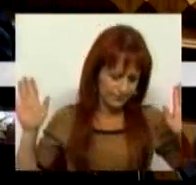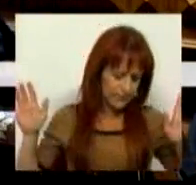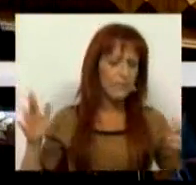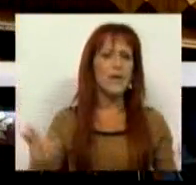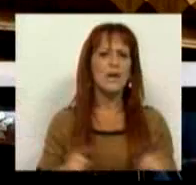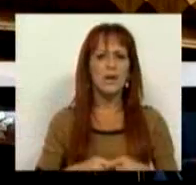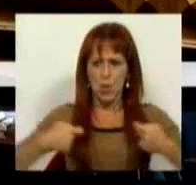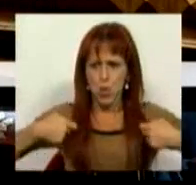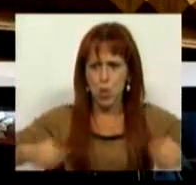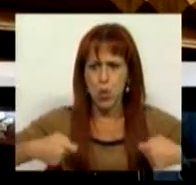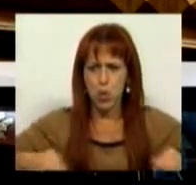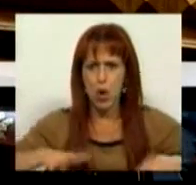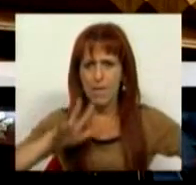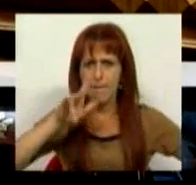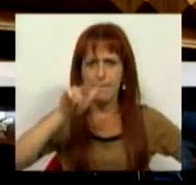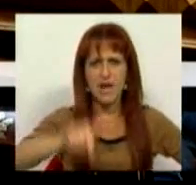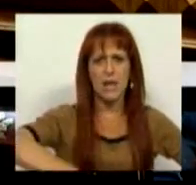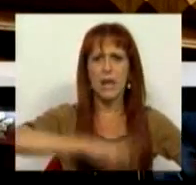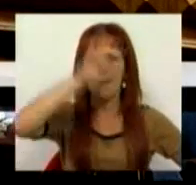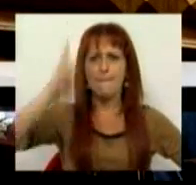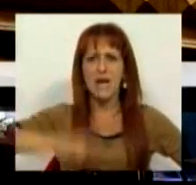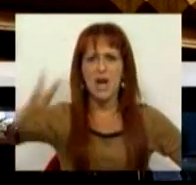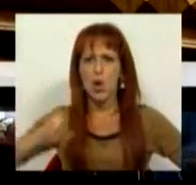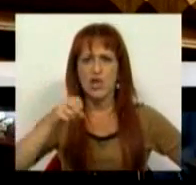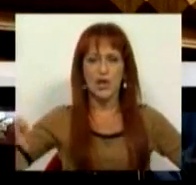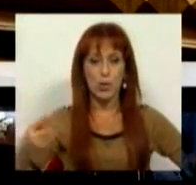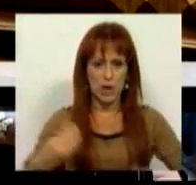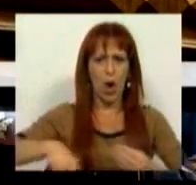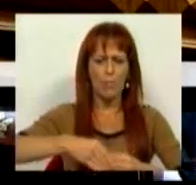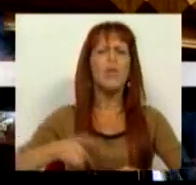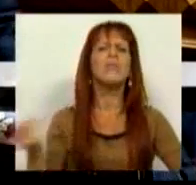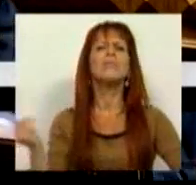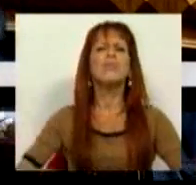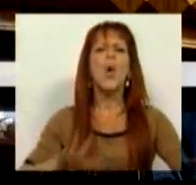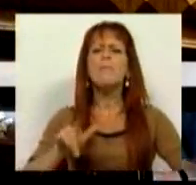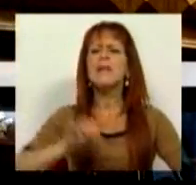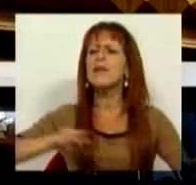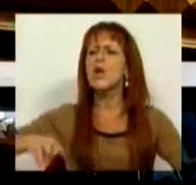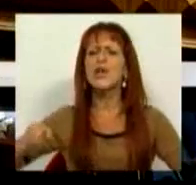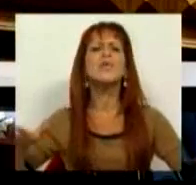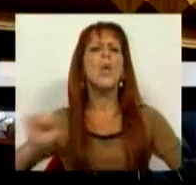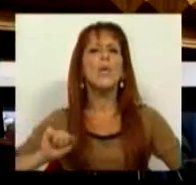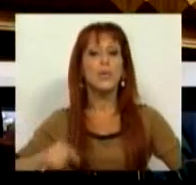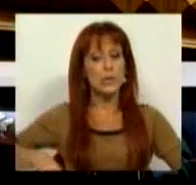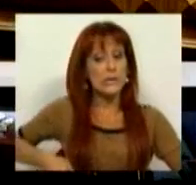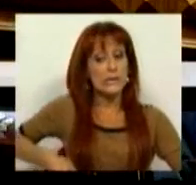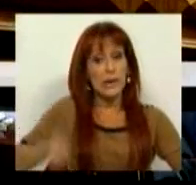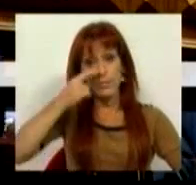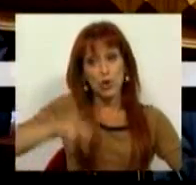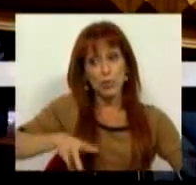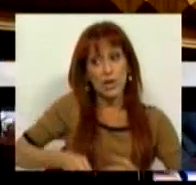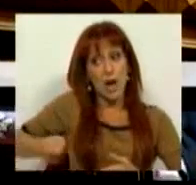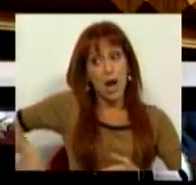seja, derrapou 1.000 milhões de euros. E sabe de onde é que vieram esses 1.000 milhões de euros? Do bolso dos